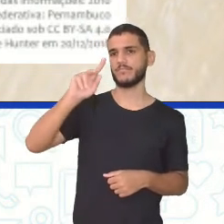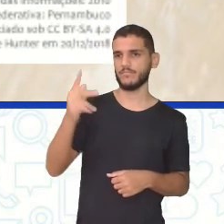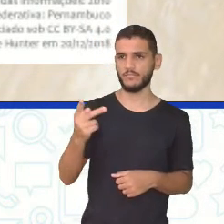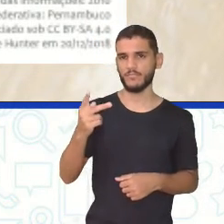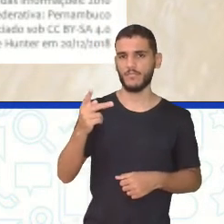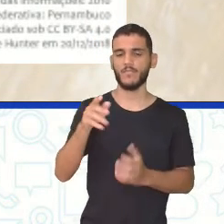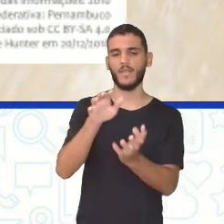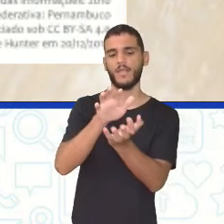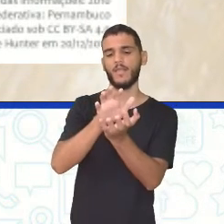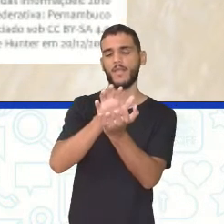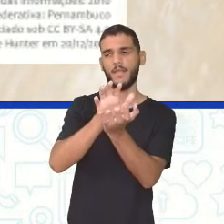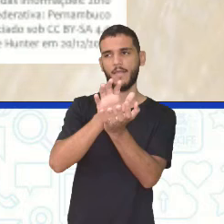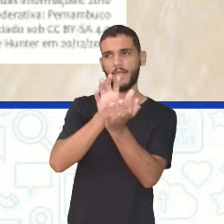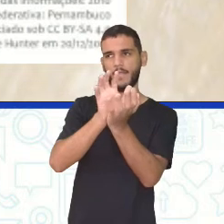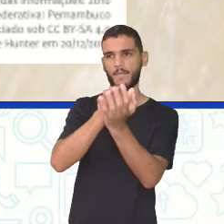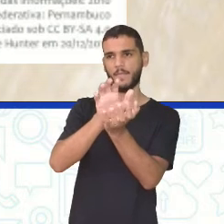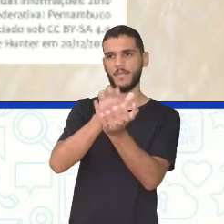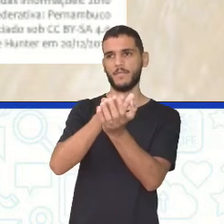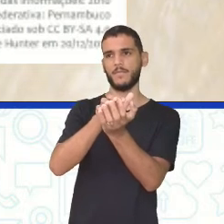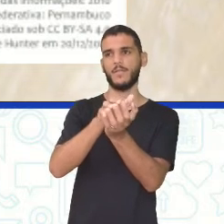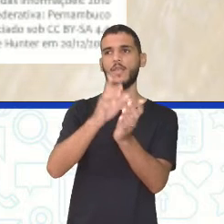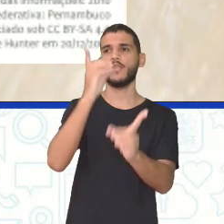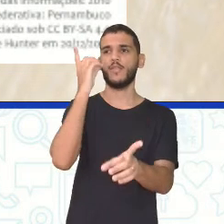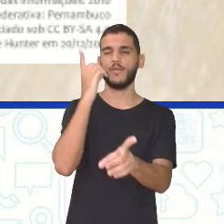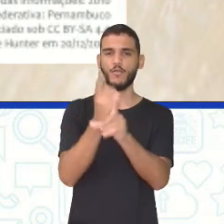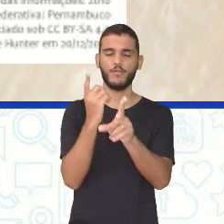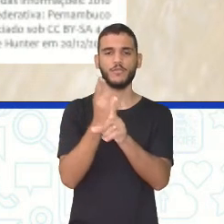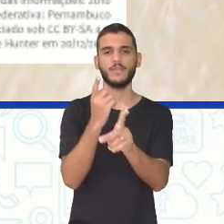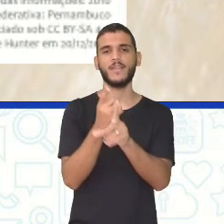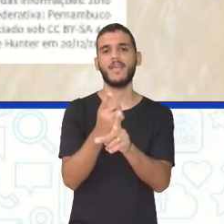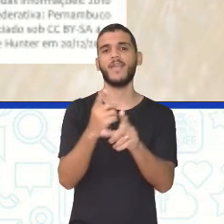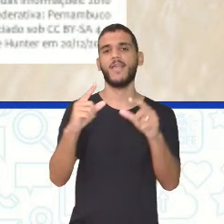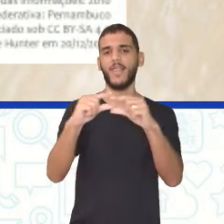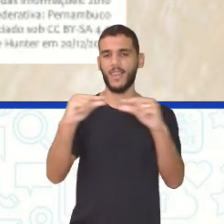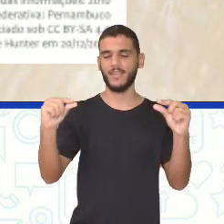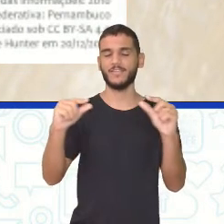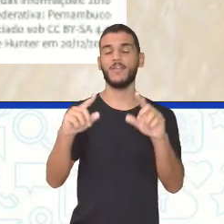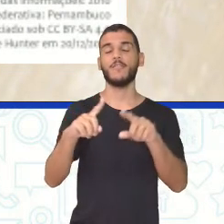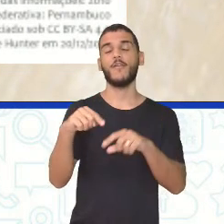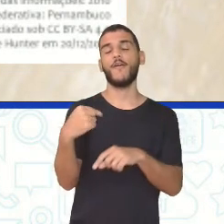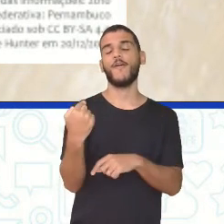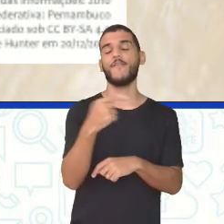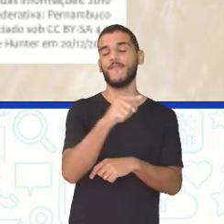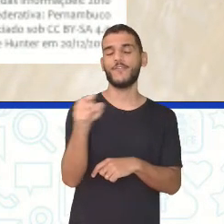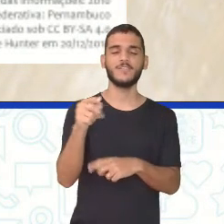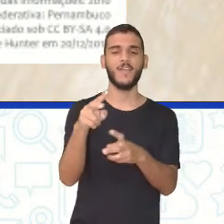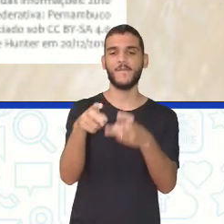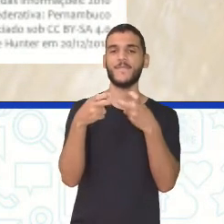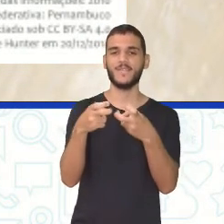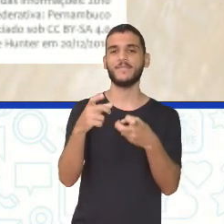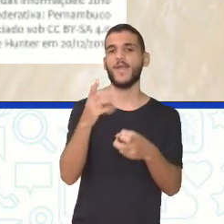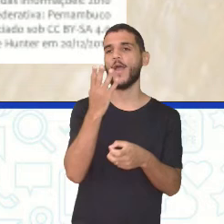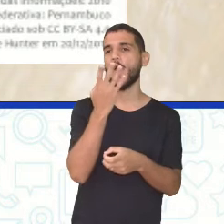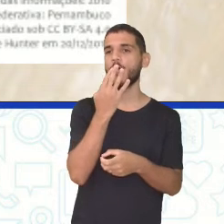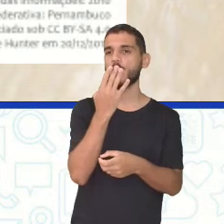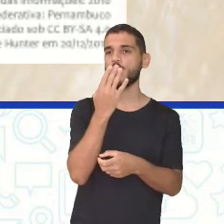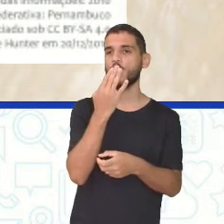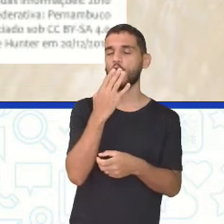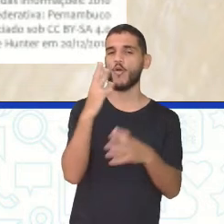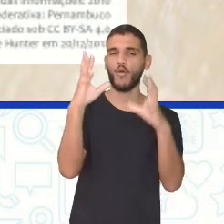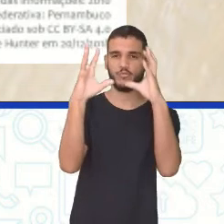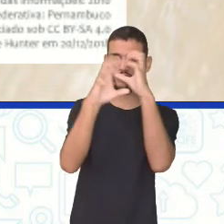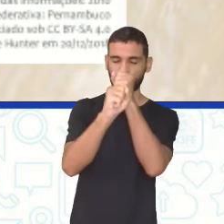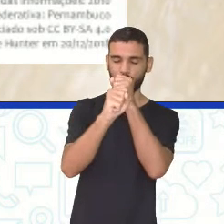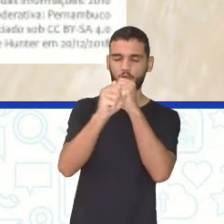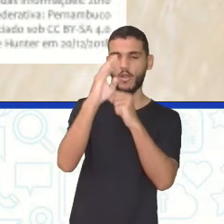não achei esse com a legenda, mas vocês já perceberam, né, que onde está mais escuro vão ser os